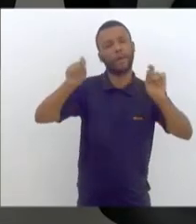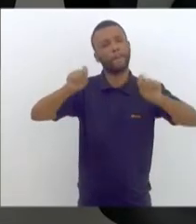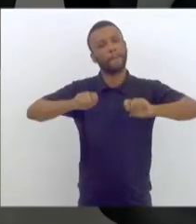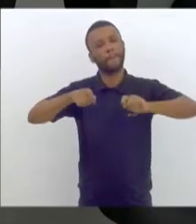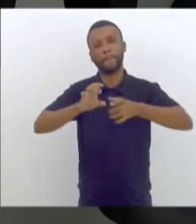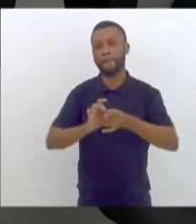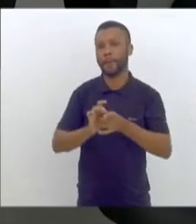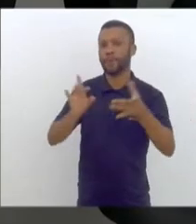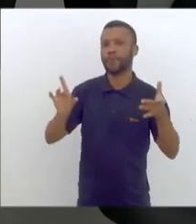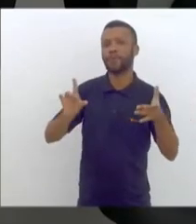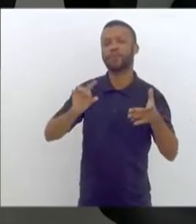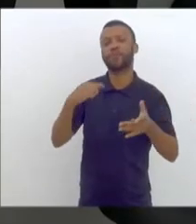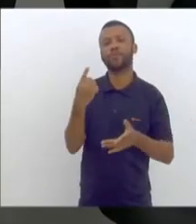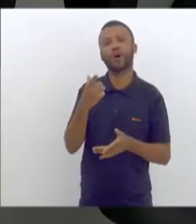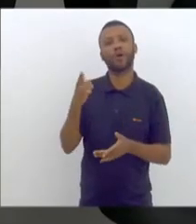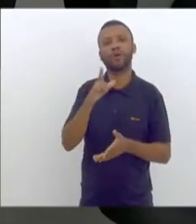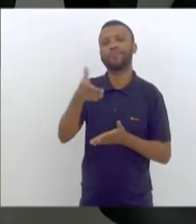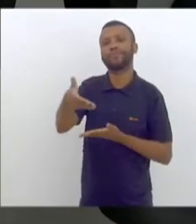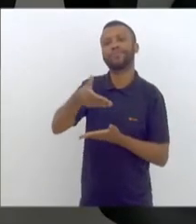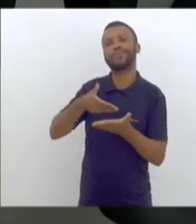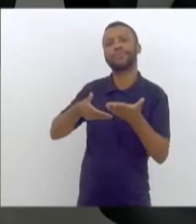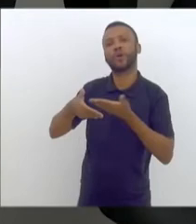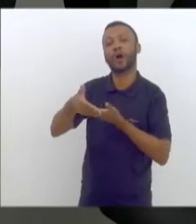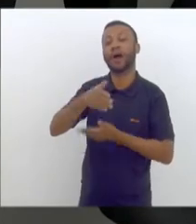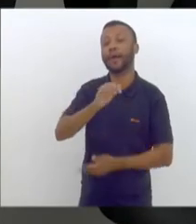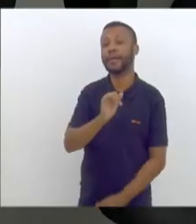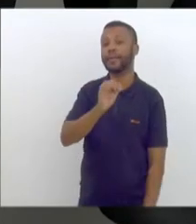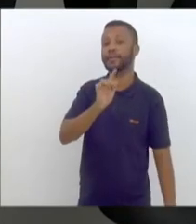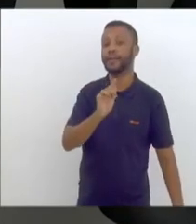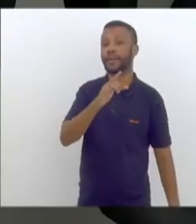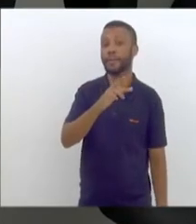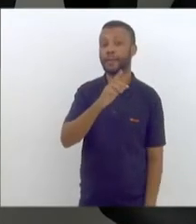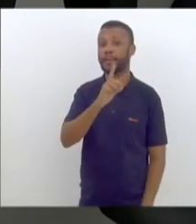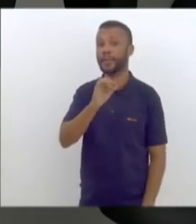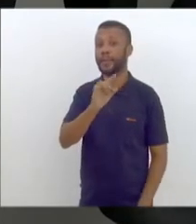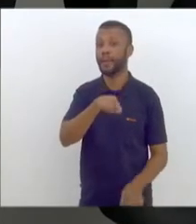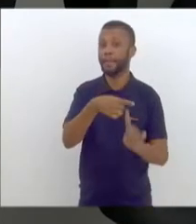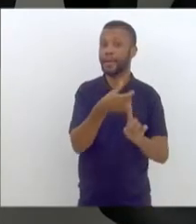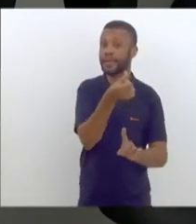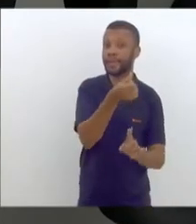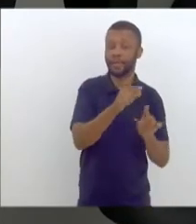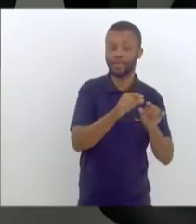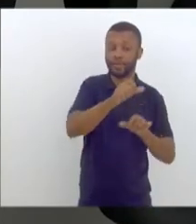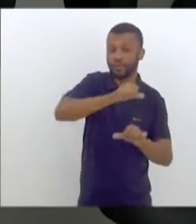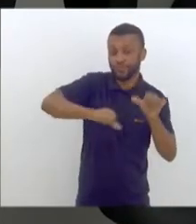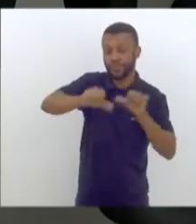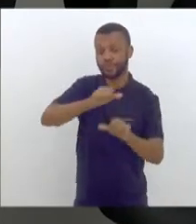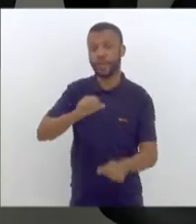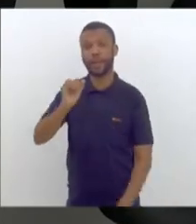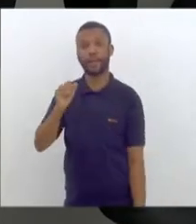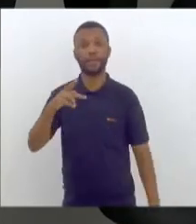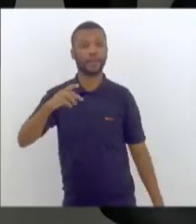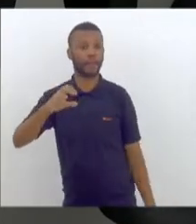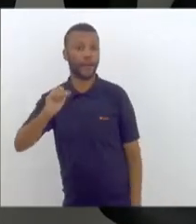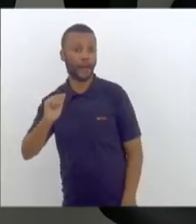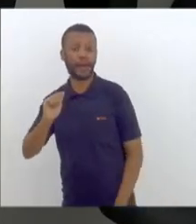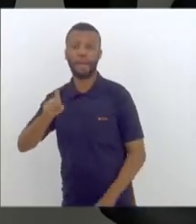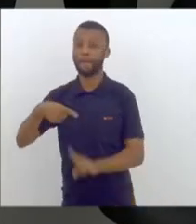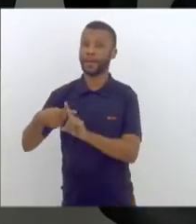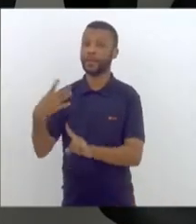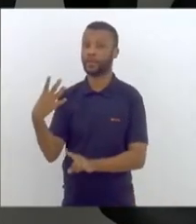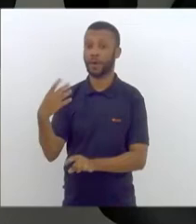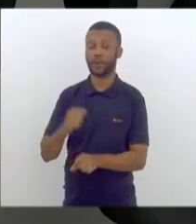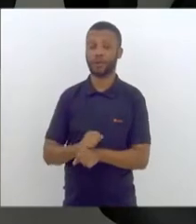a troca né do gpd e mais seis para o IPCA + 4 diminuindo o estoque desse desses